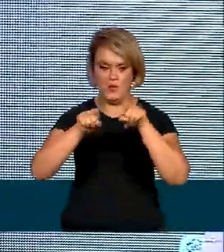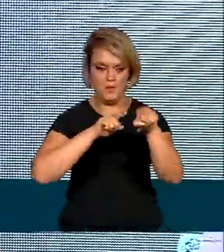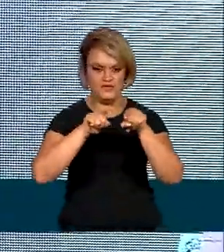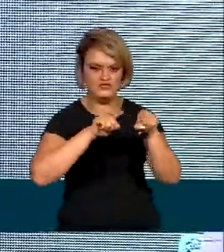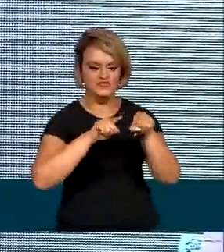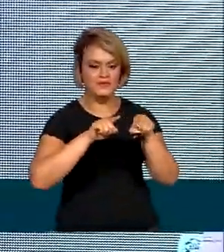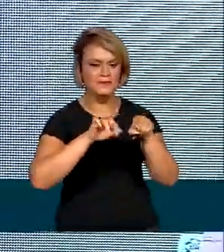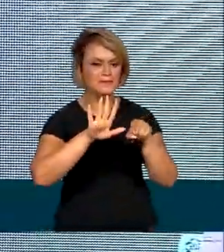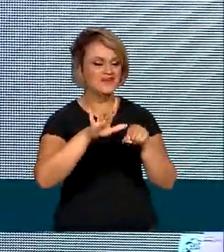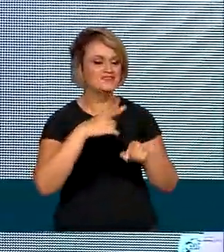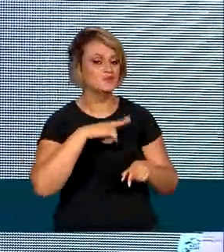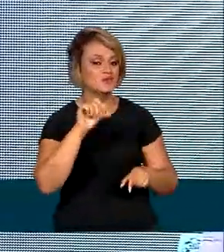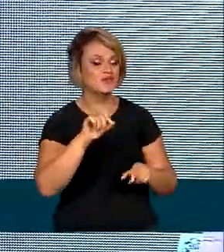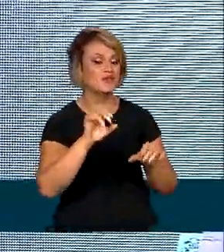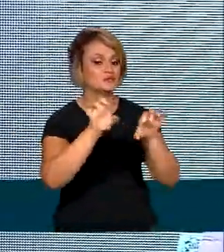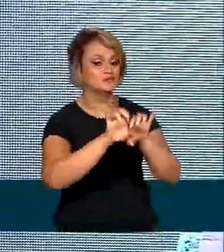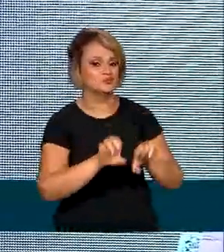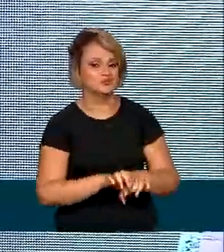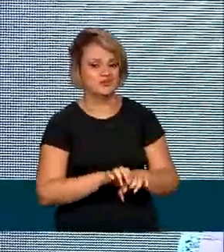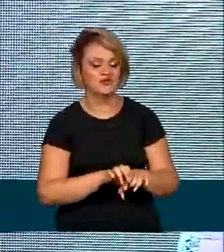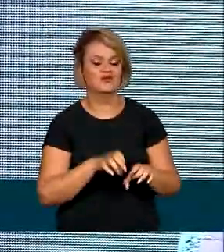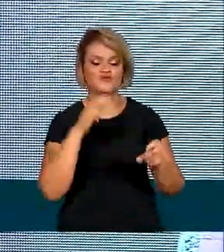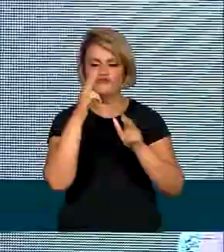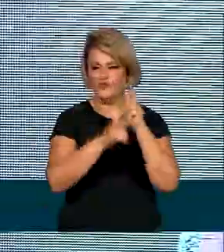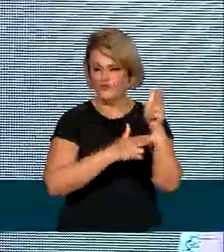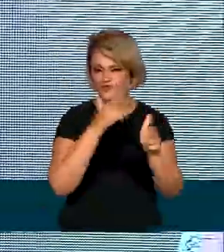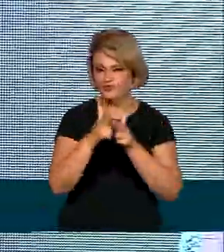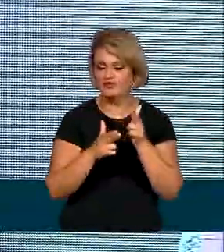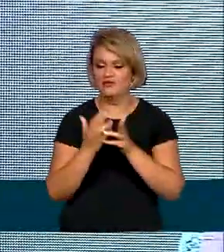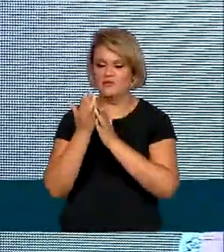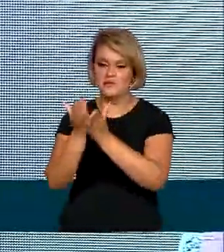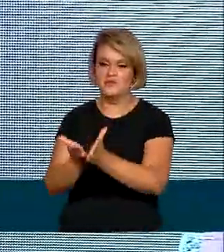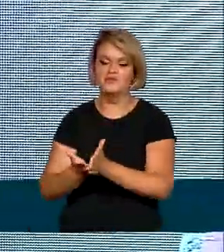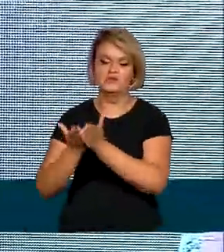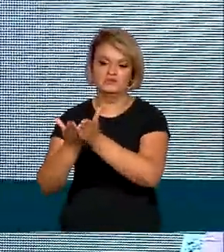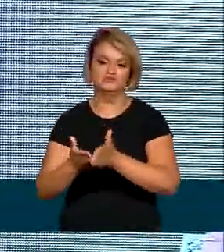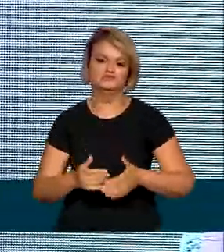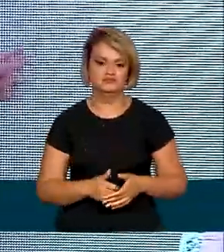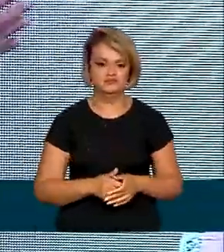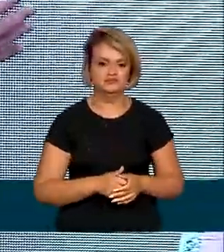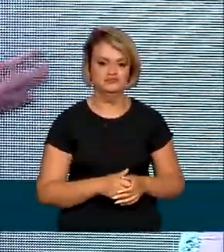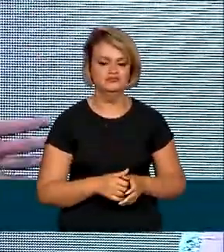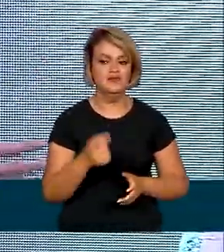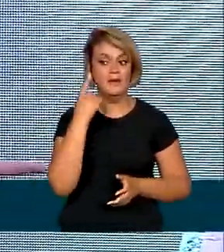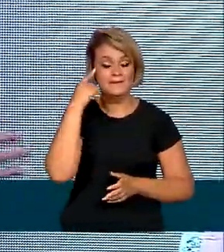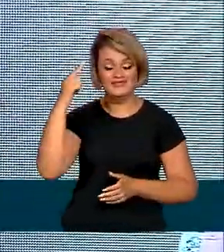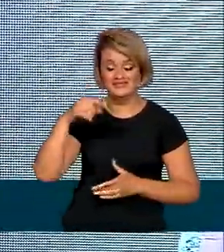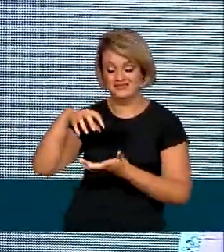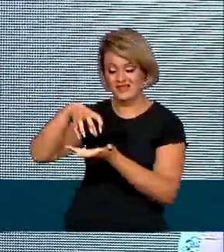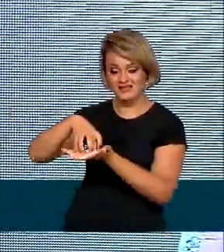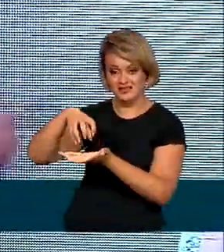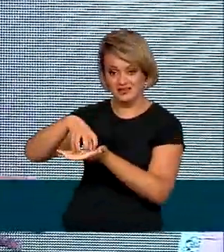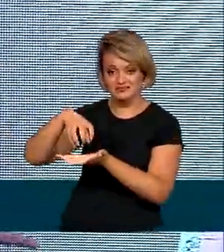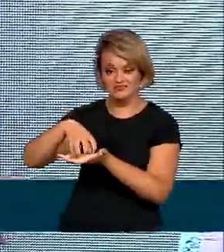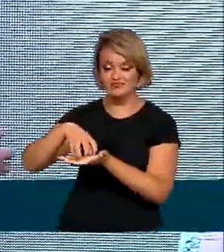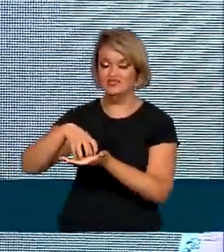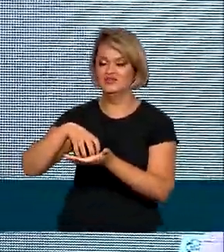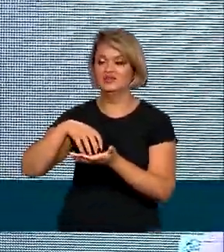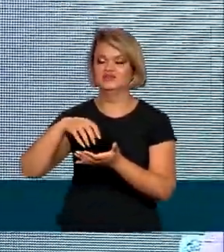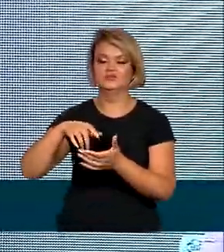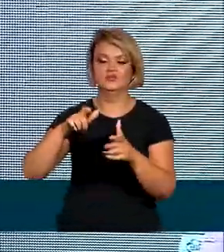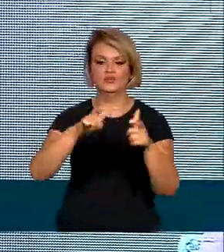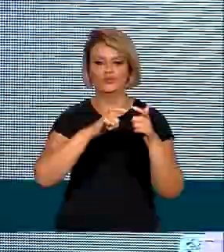sem pensar numa infraestrutura com ferrovia composto não é possível pensar no centro-oeste brasileiro no